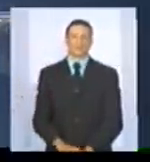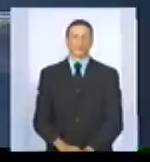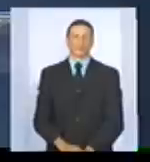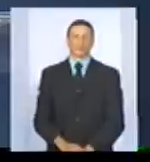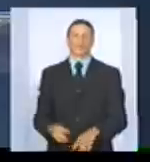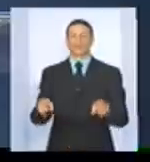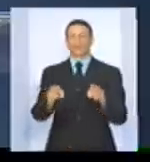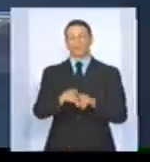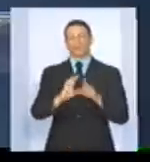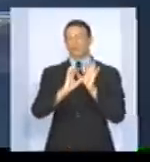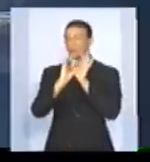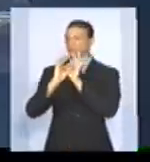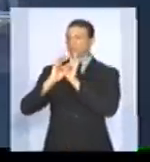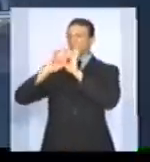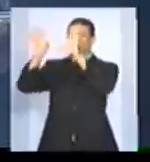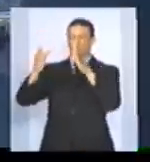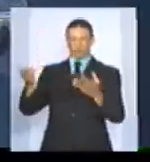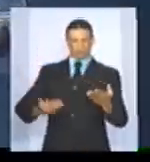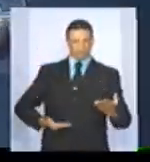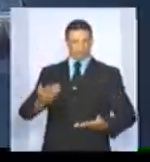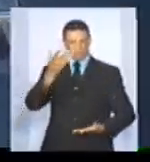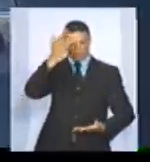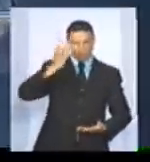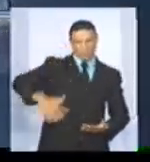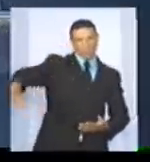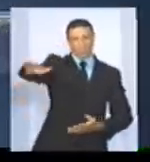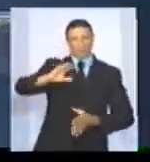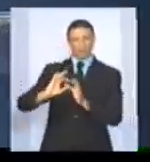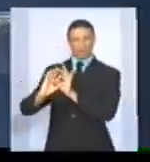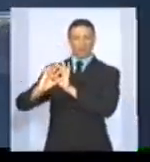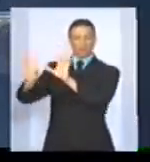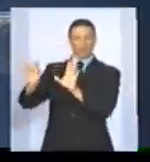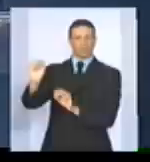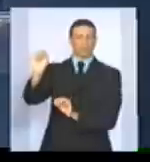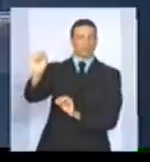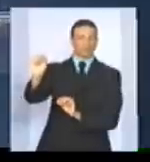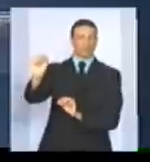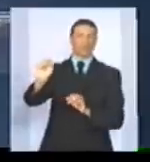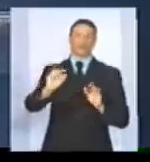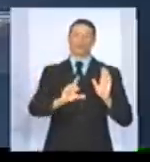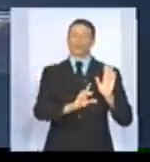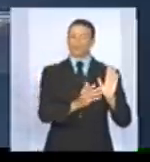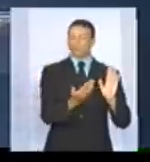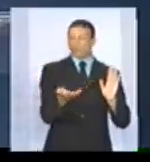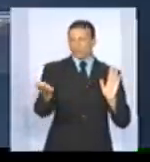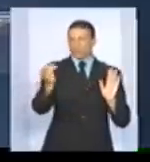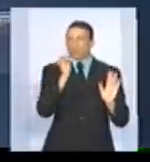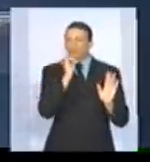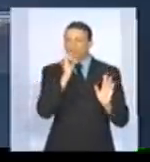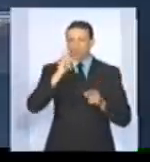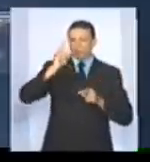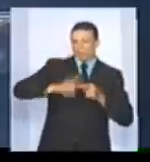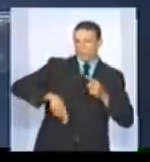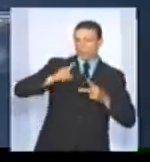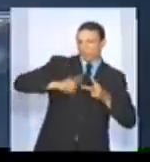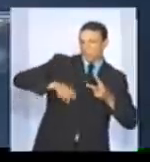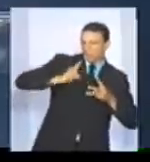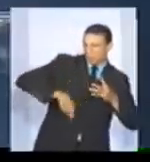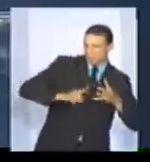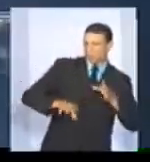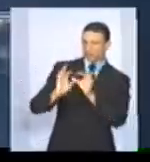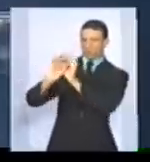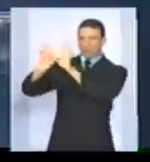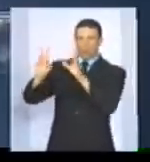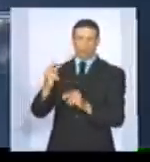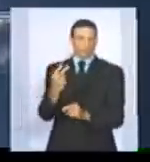Da liberdade do consumidor, a norma em referência ainda constitui inaceitável restrição à própria liberdade do